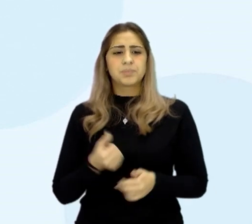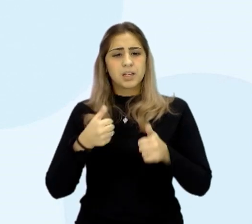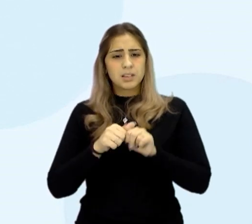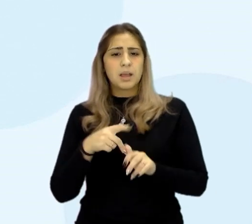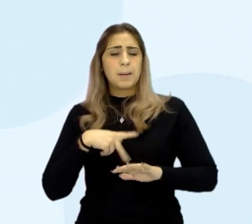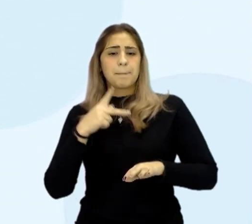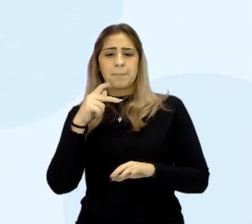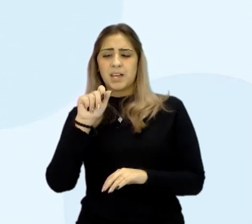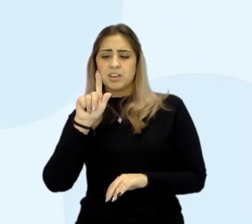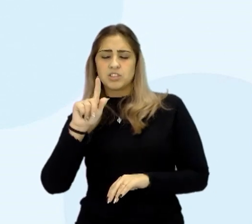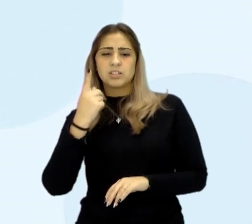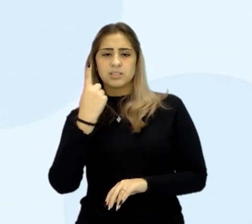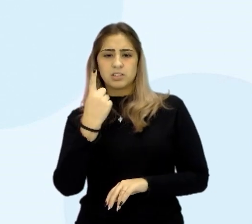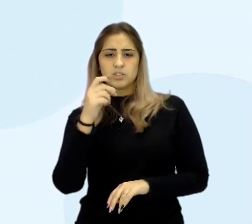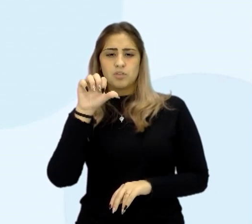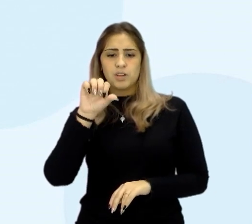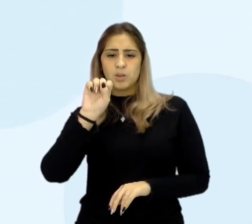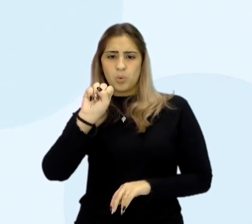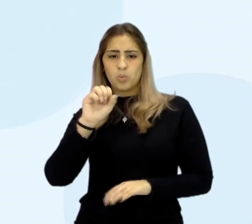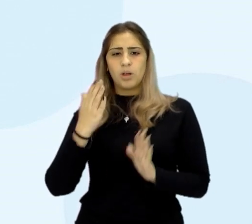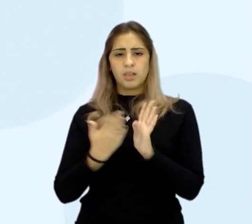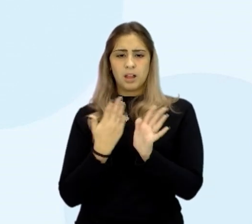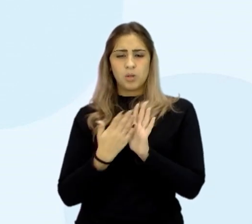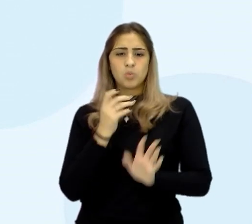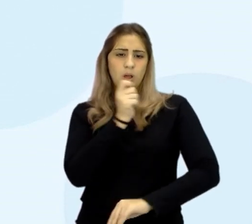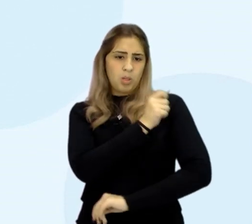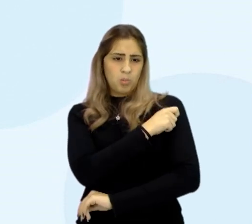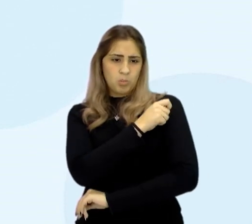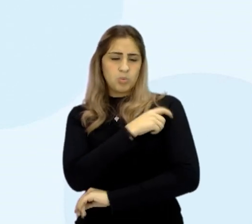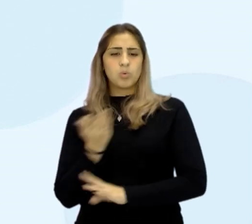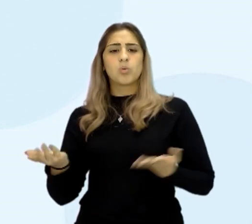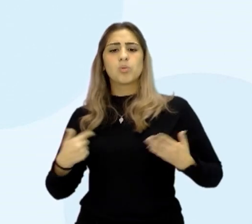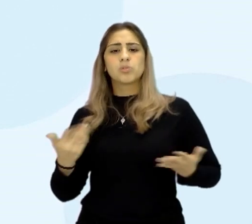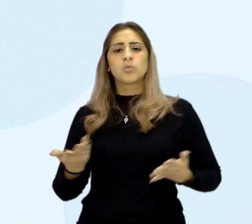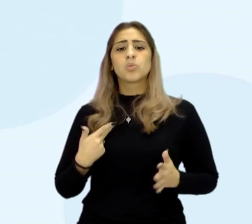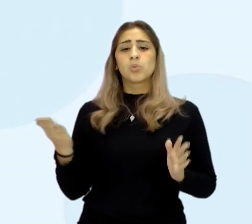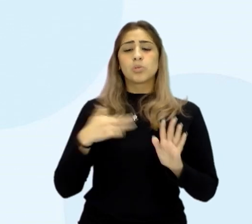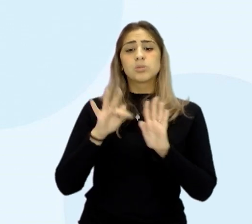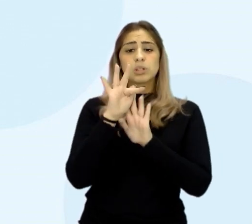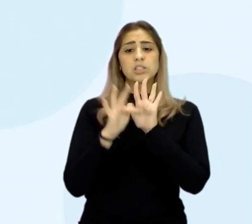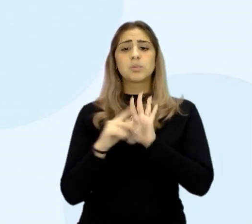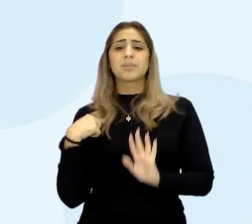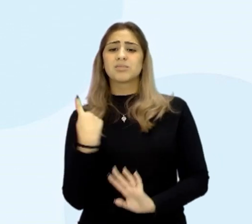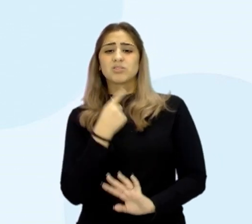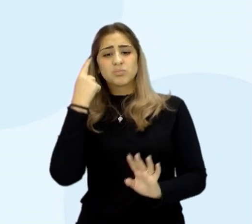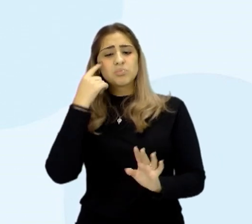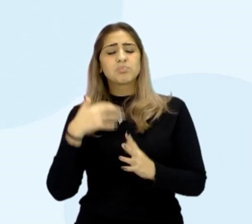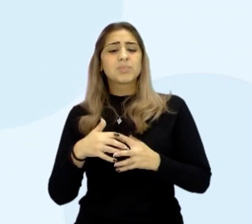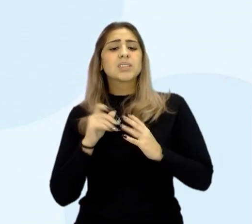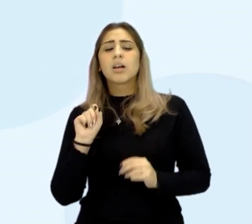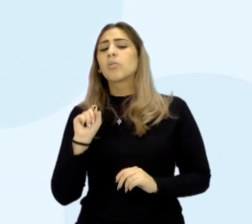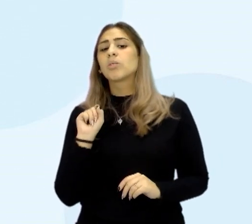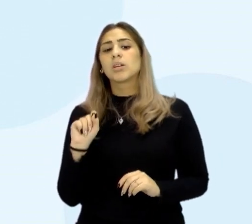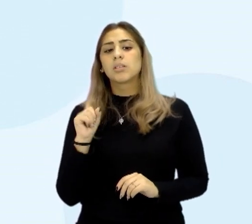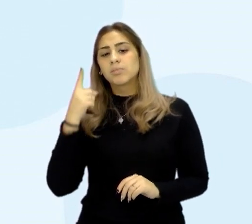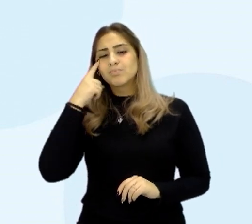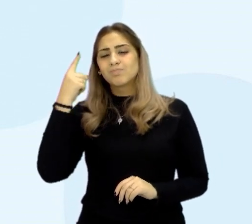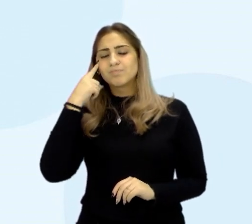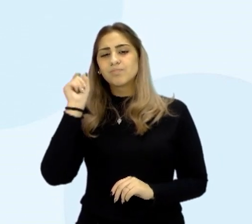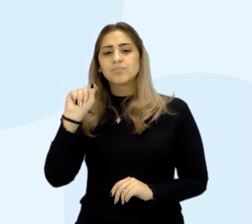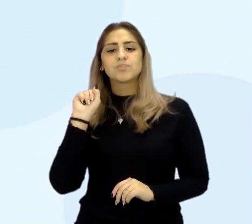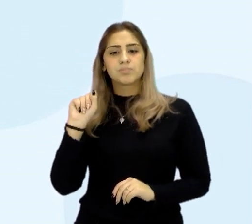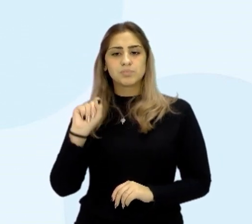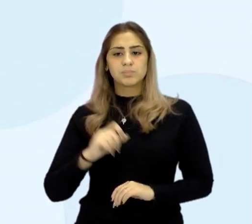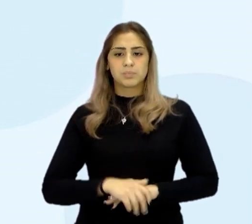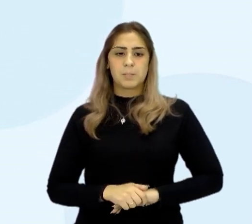página 198 do Caderno do Aluno. Eu trouxe esse texto para a gente pensar essa questão aqui também, que é bem importante,